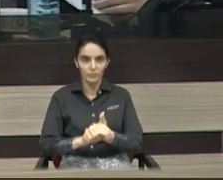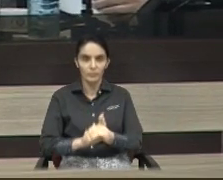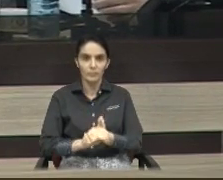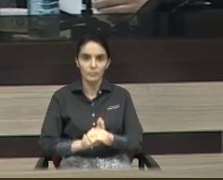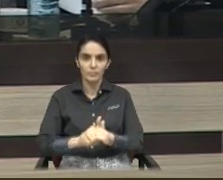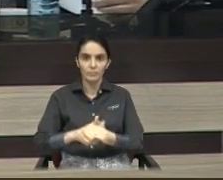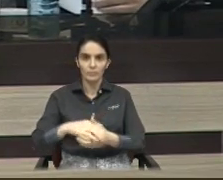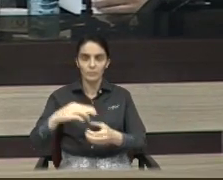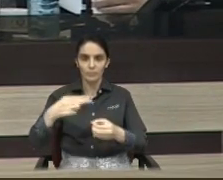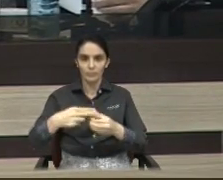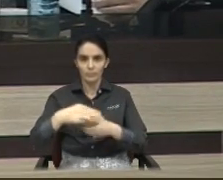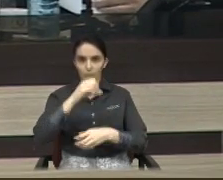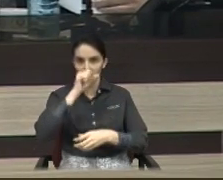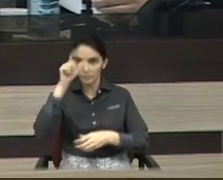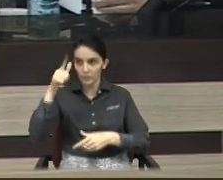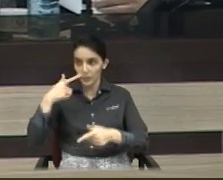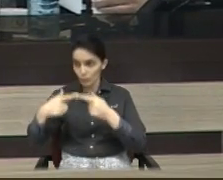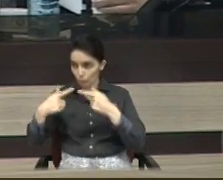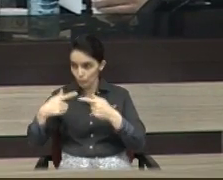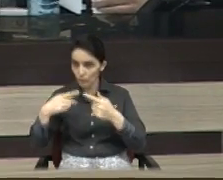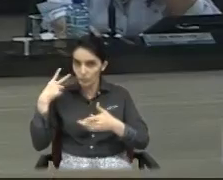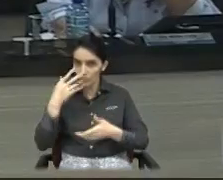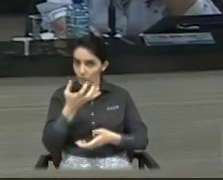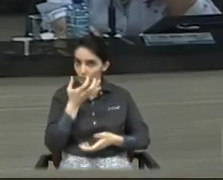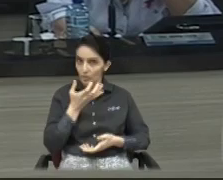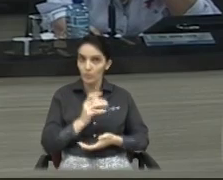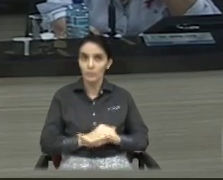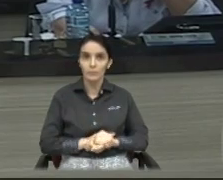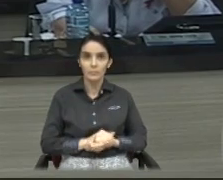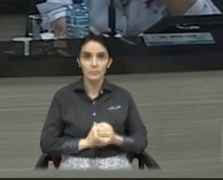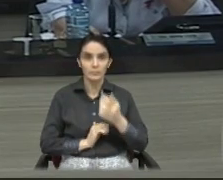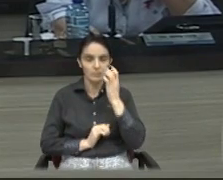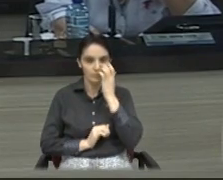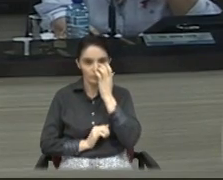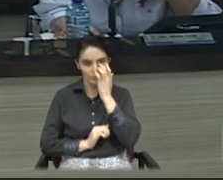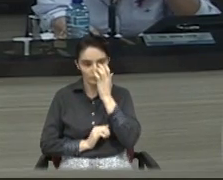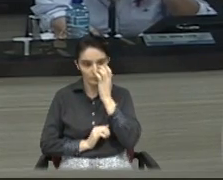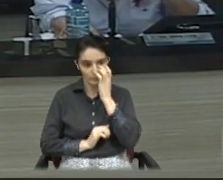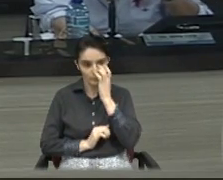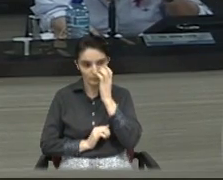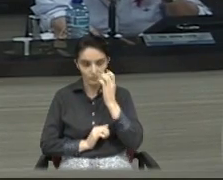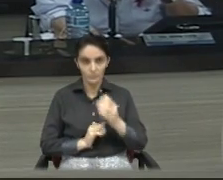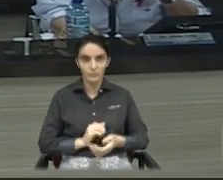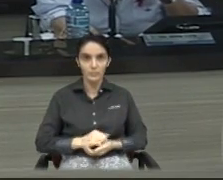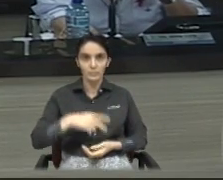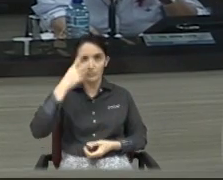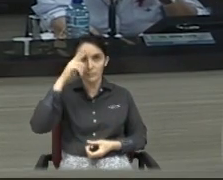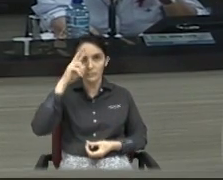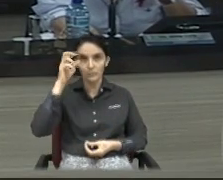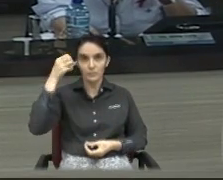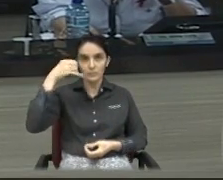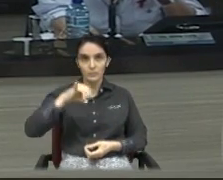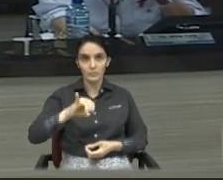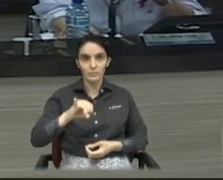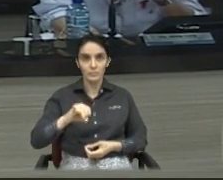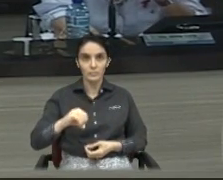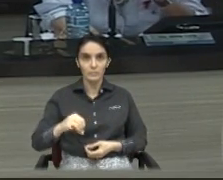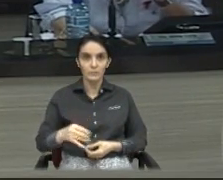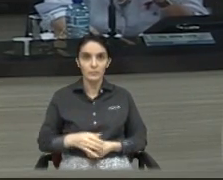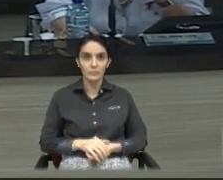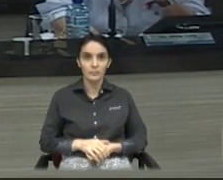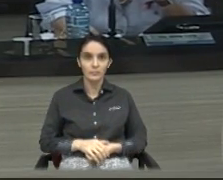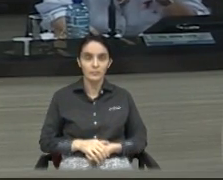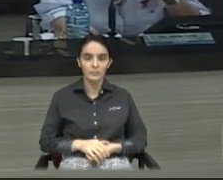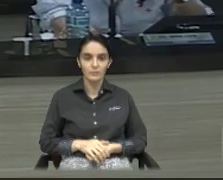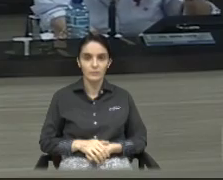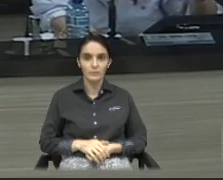de Limeira. Está em discussão. Algum vereador deseja? Eu quero discutir, senhor presidente. Lembrando que, se discutir, ela vai para a ordem do dia. Não tem problema?